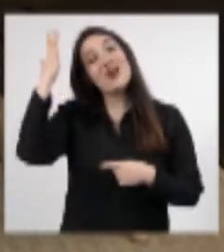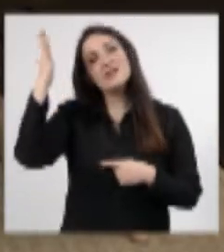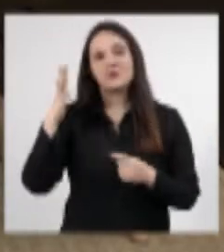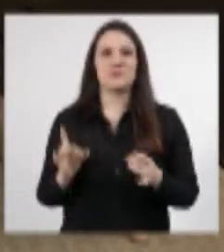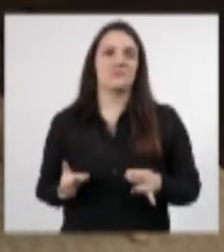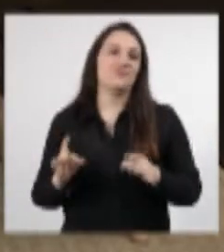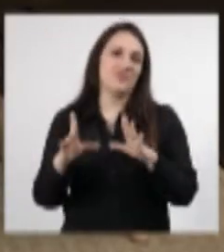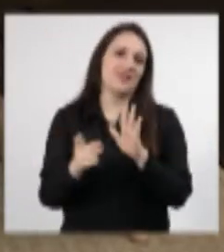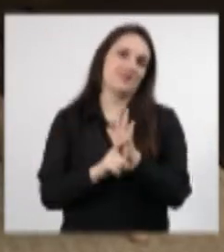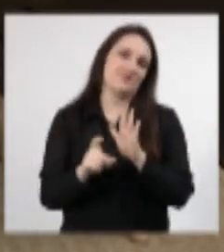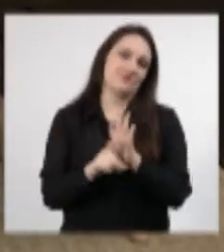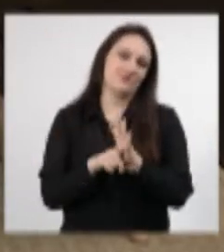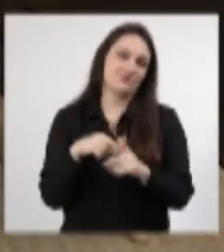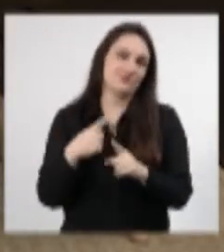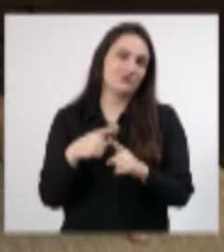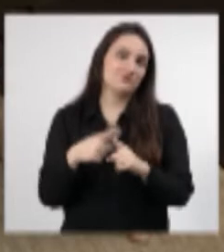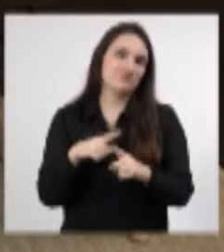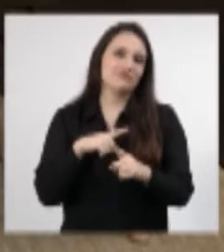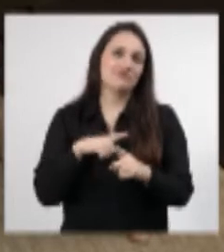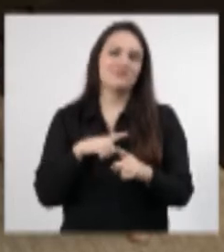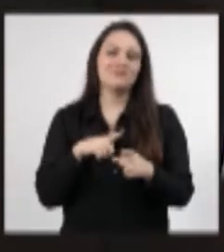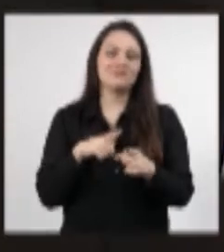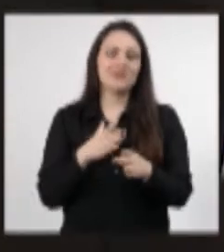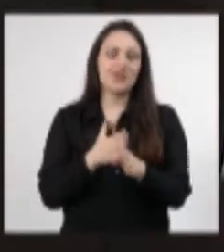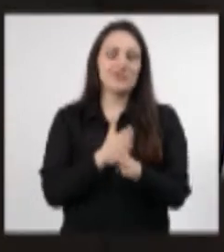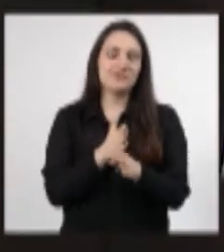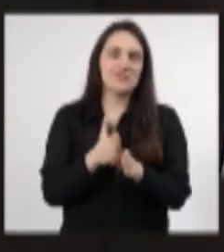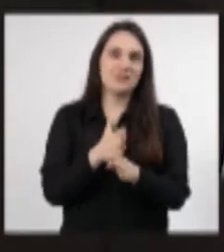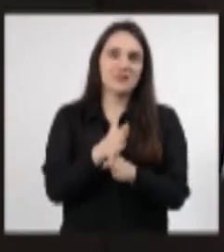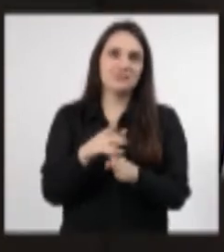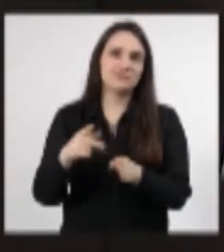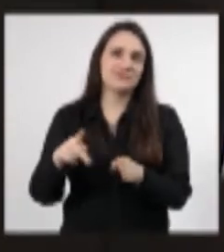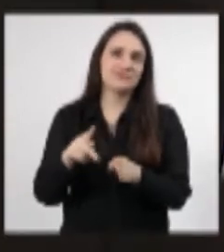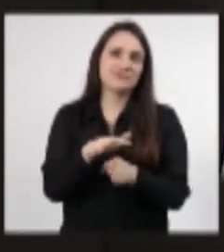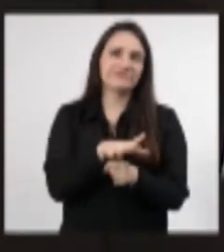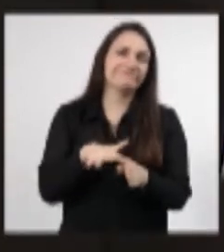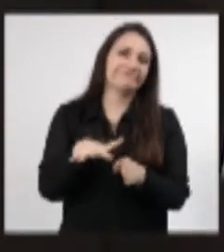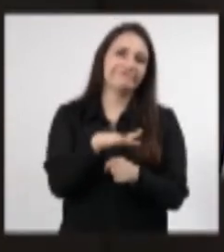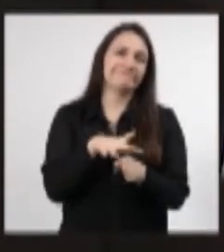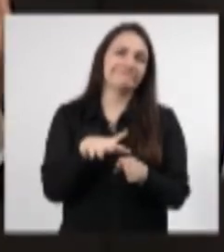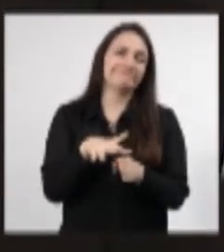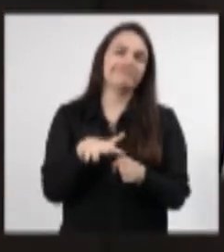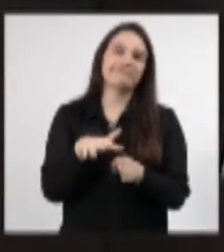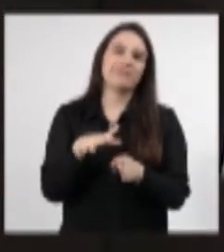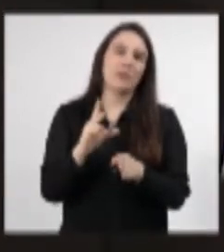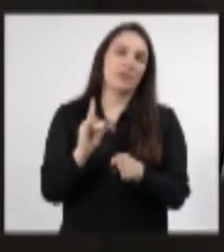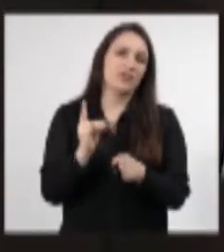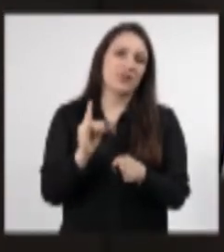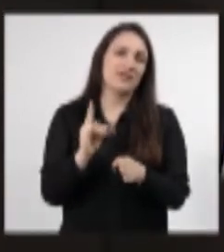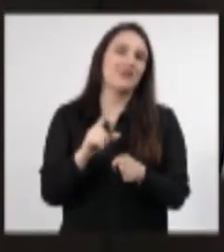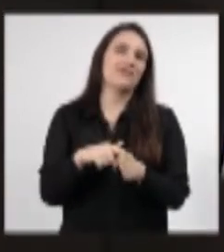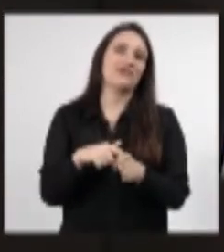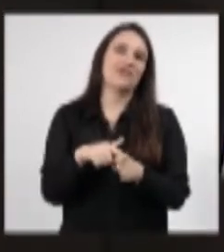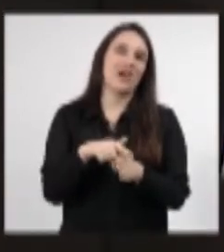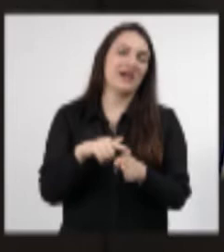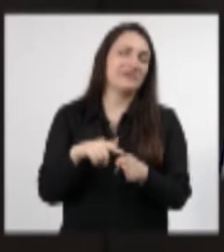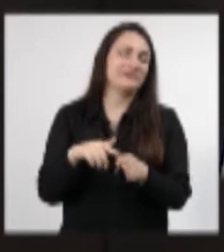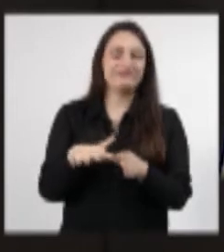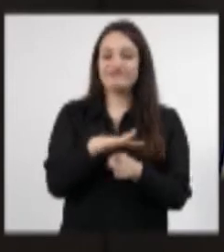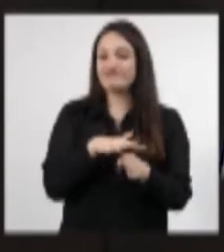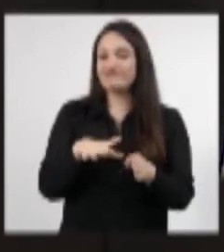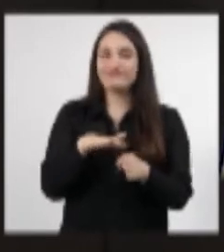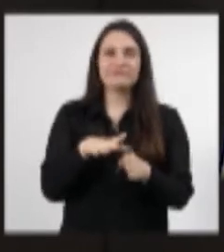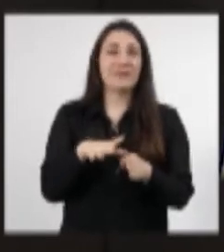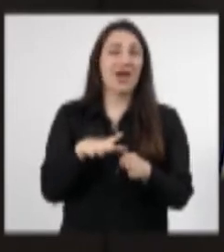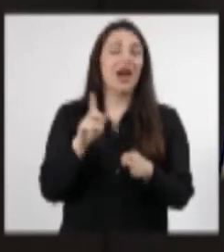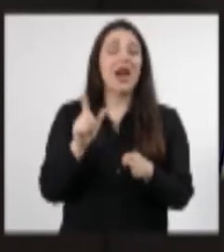posição geográfica que facilita a passagem de drogas, ou seja, aquelas grandes quantidades de